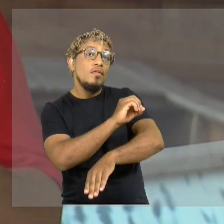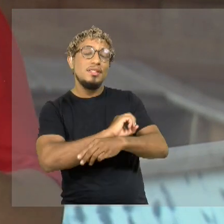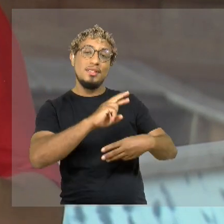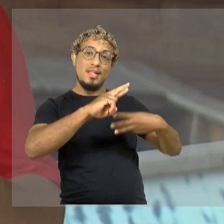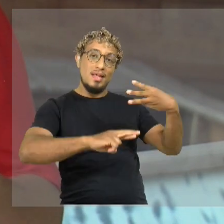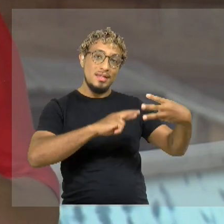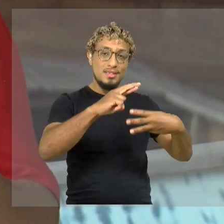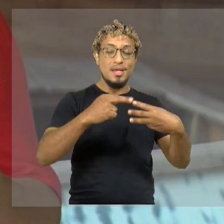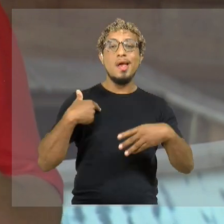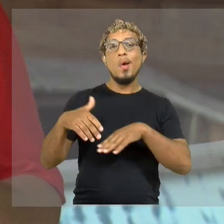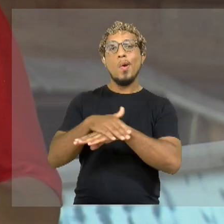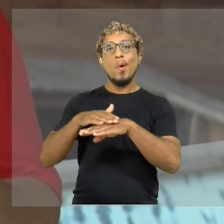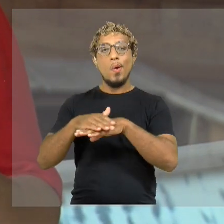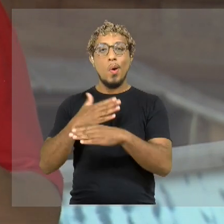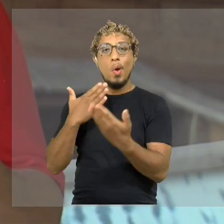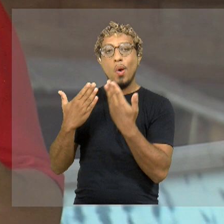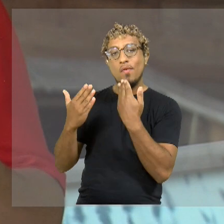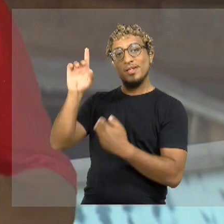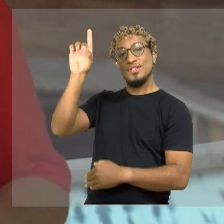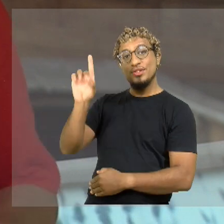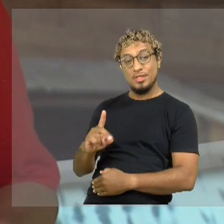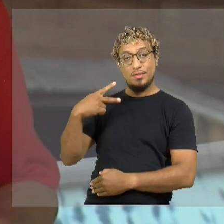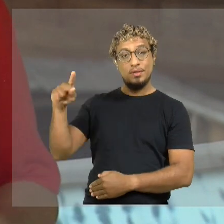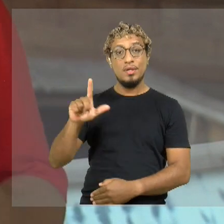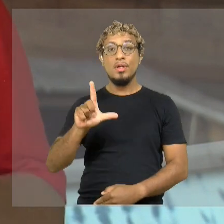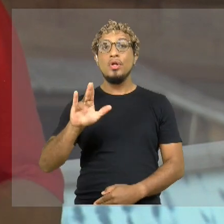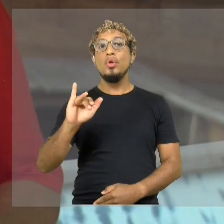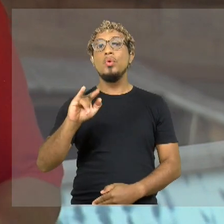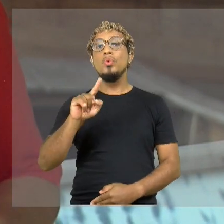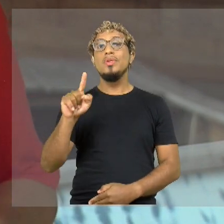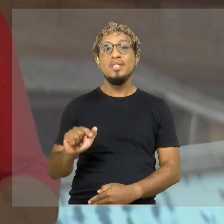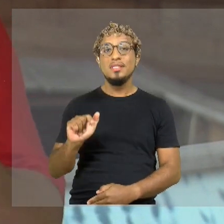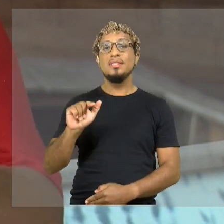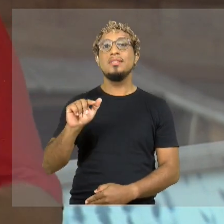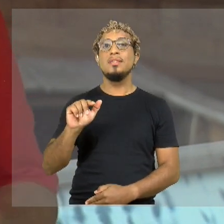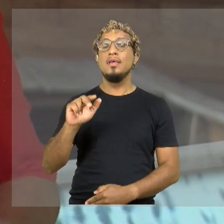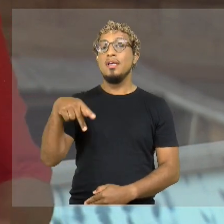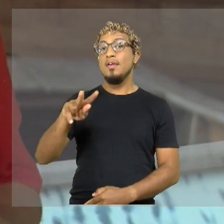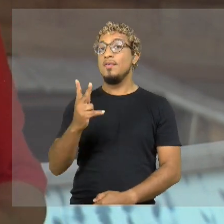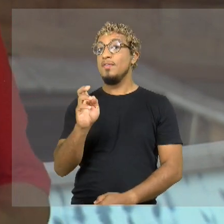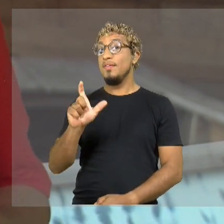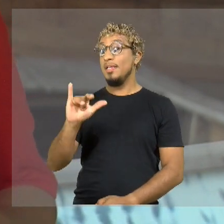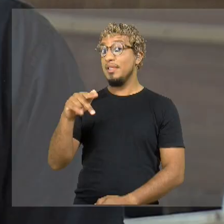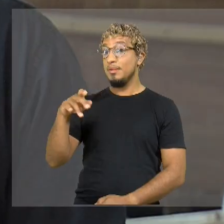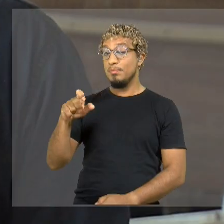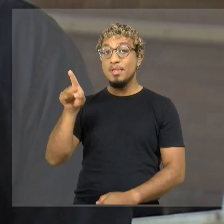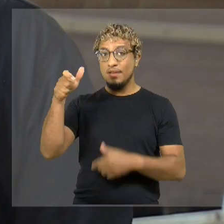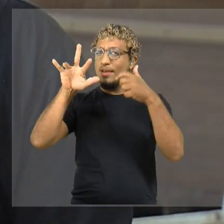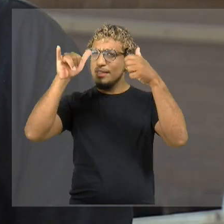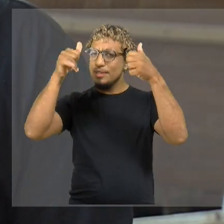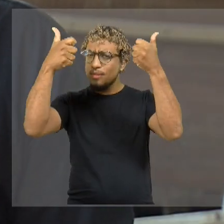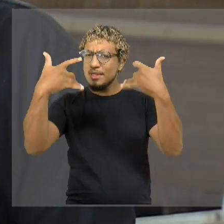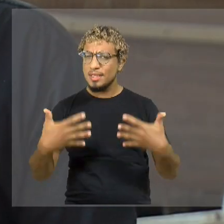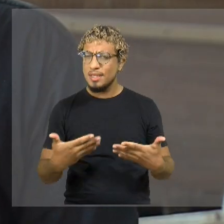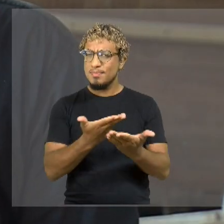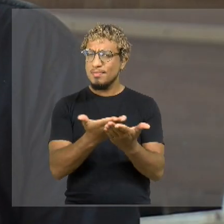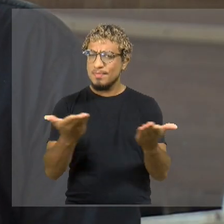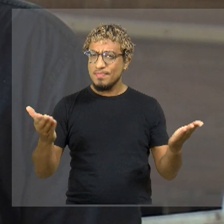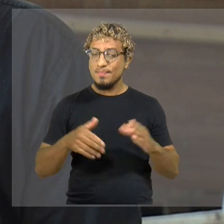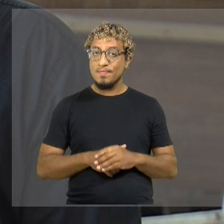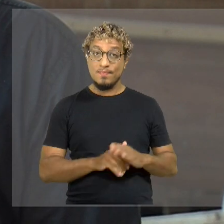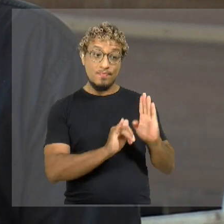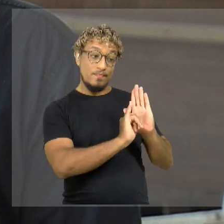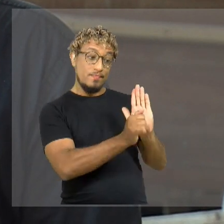com o diretor do Estaleiro Escola, Luiz Francisco Andrés, e ele vai falar um pouquinho como participar desse edital. Nosso edital está